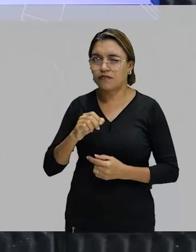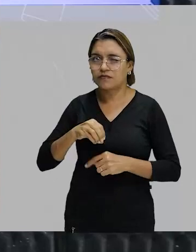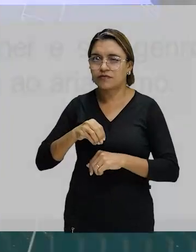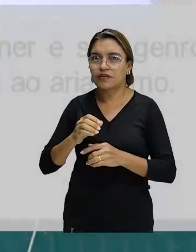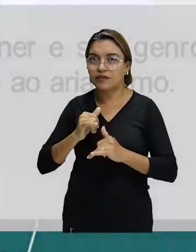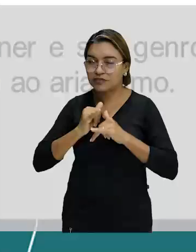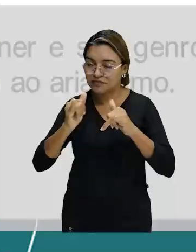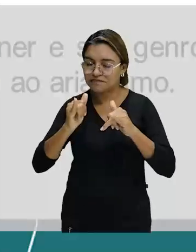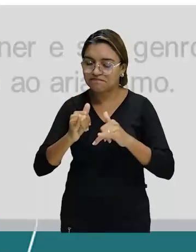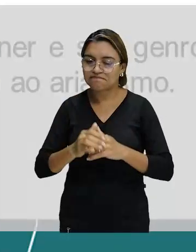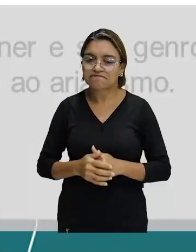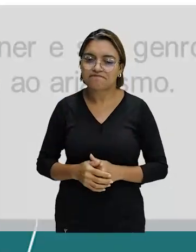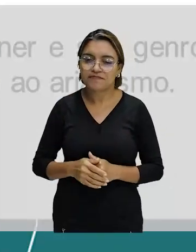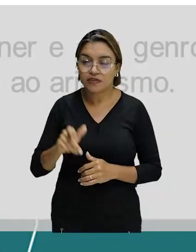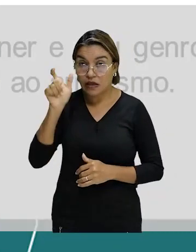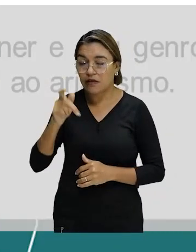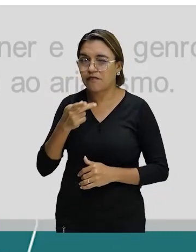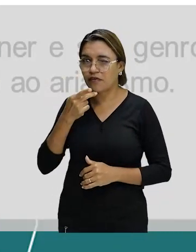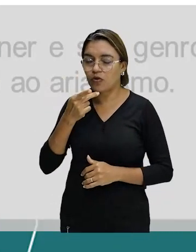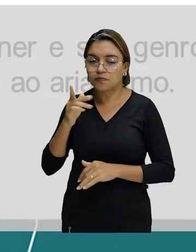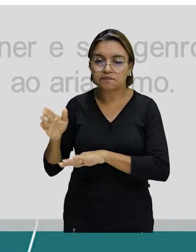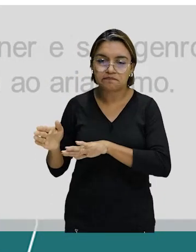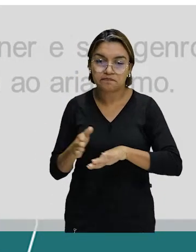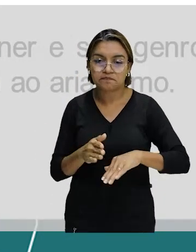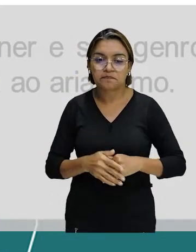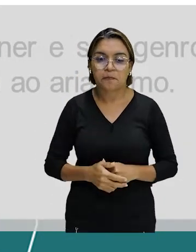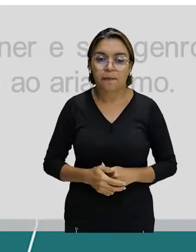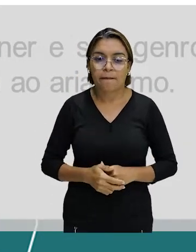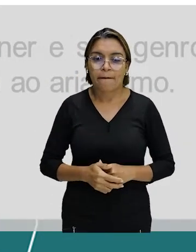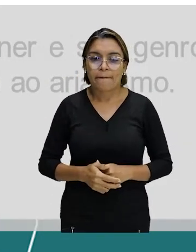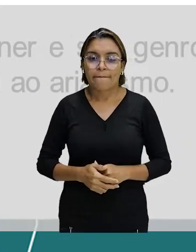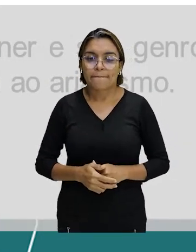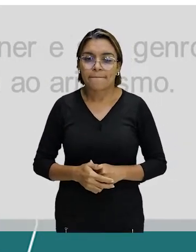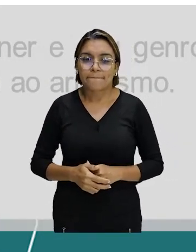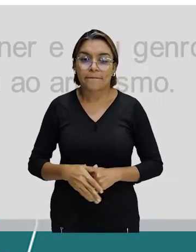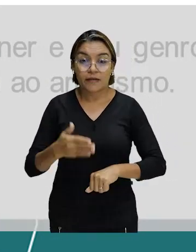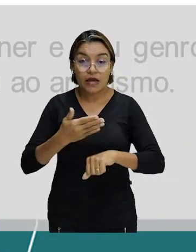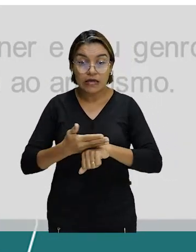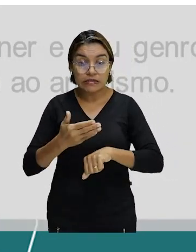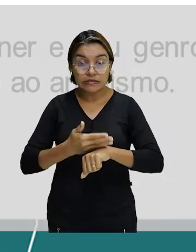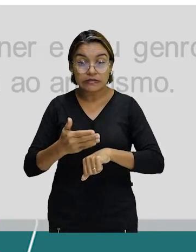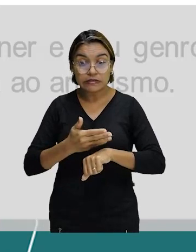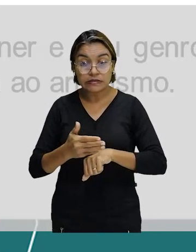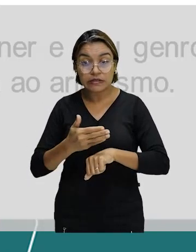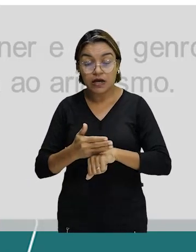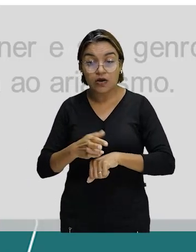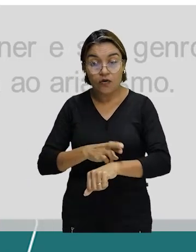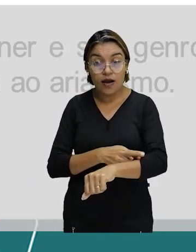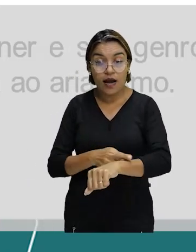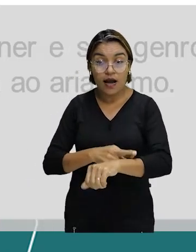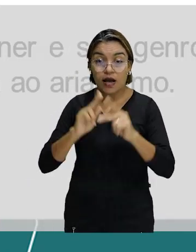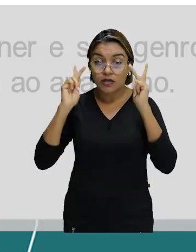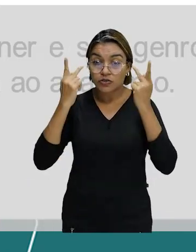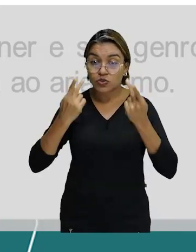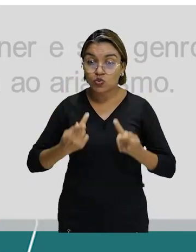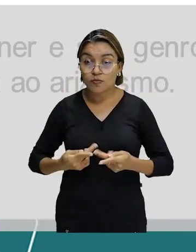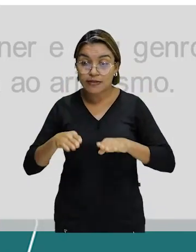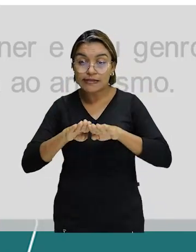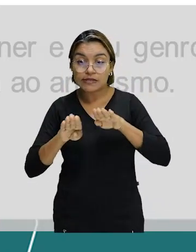segura. No livro Ensaios sobre a Desigualdade das Raças Humanas, aí já é um pouco depois,